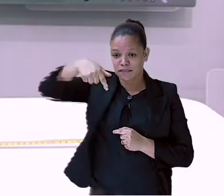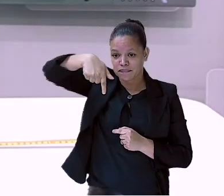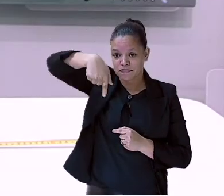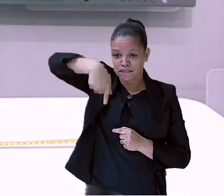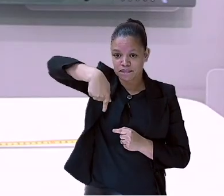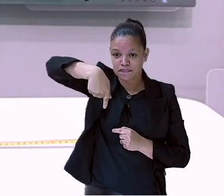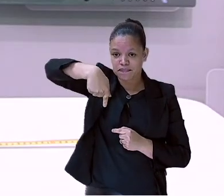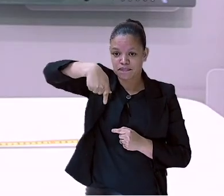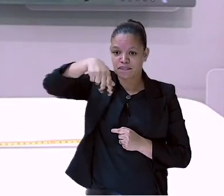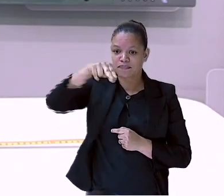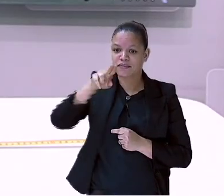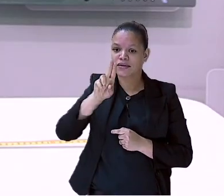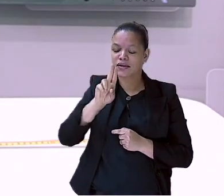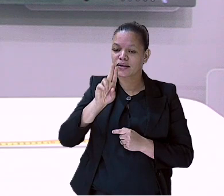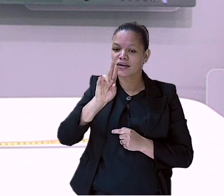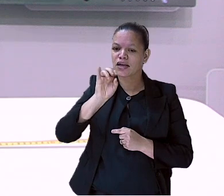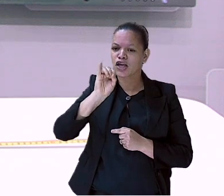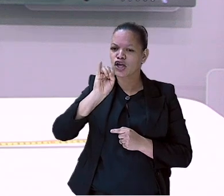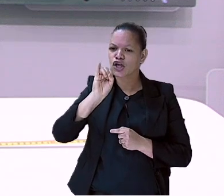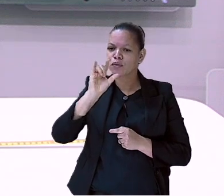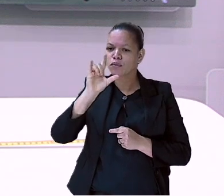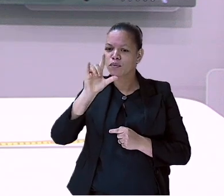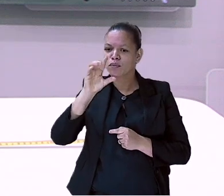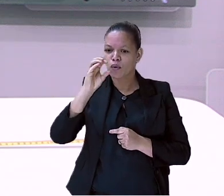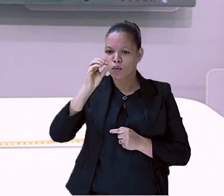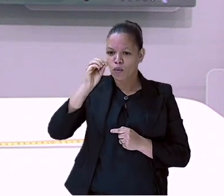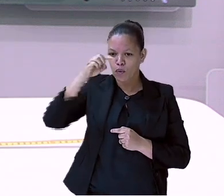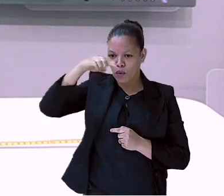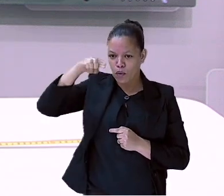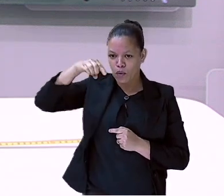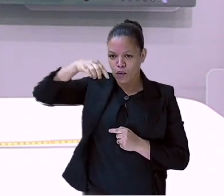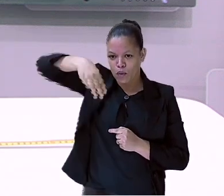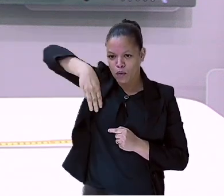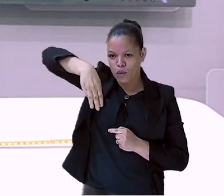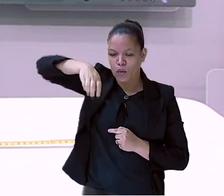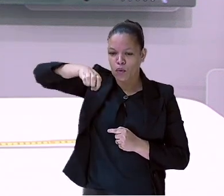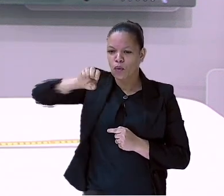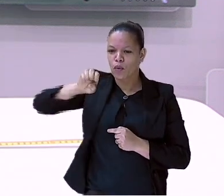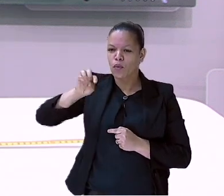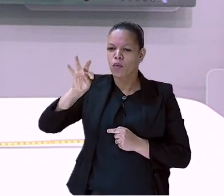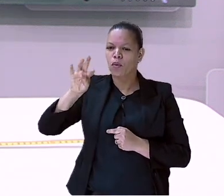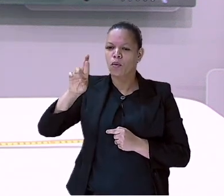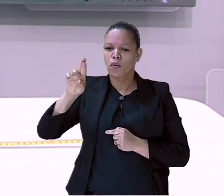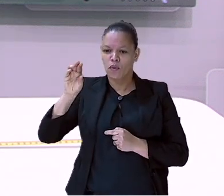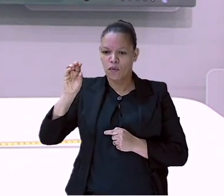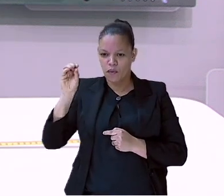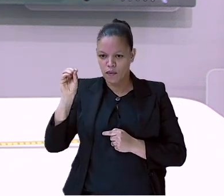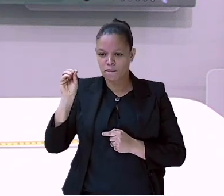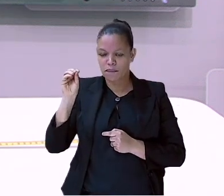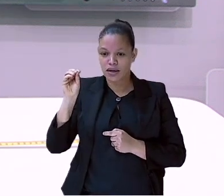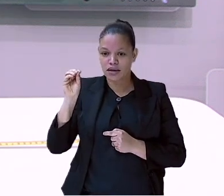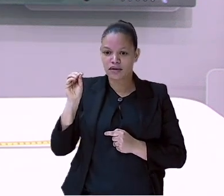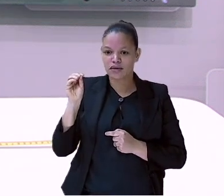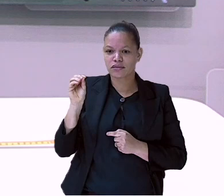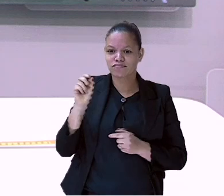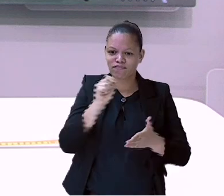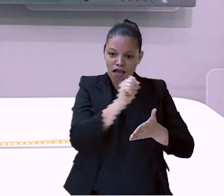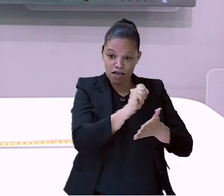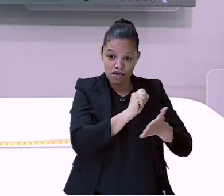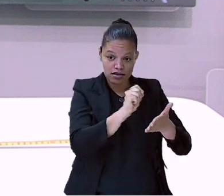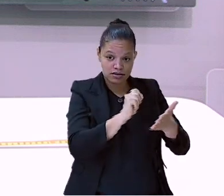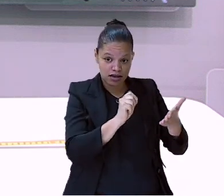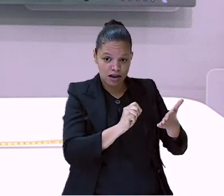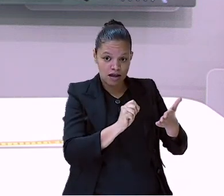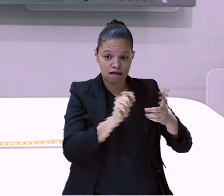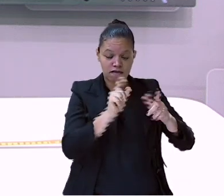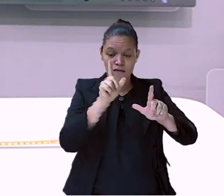dele representado é KM, ok? Então, se você for escrever por extenso, é QUI. Mas